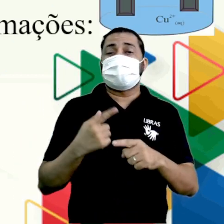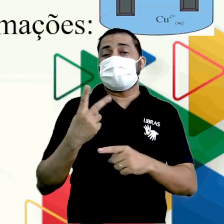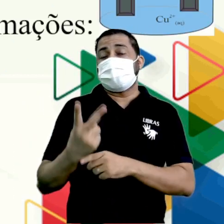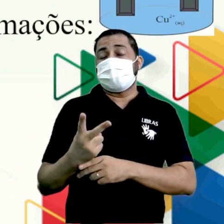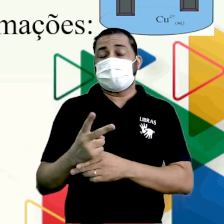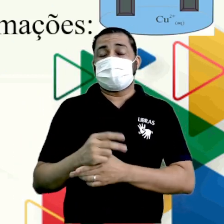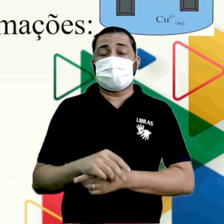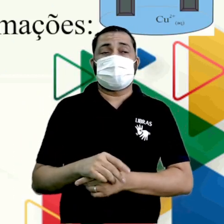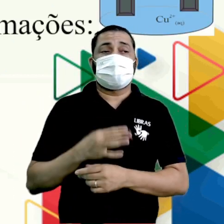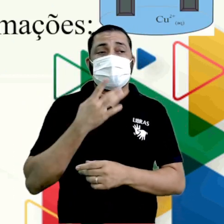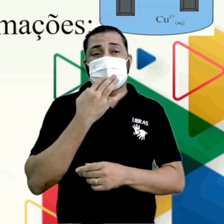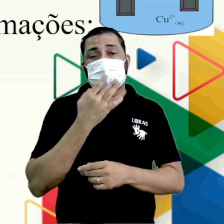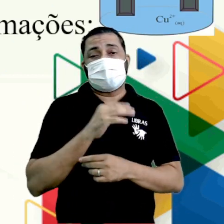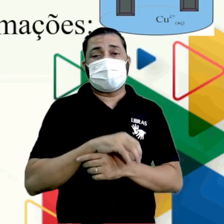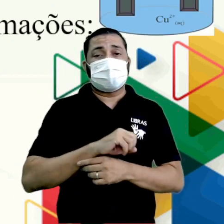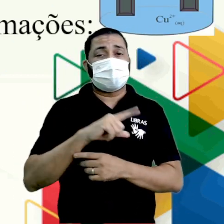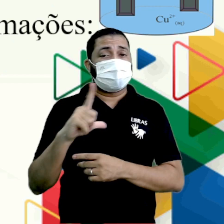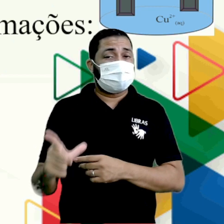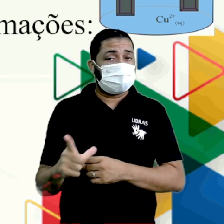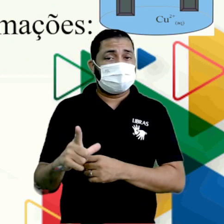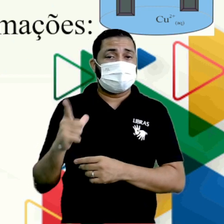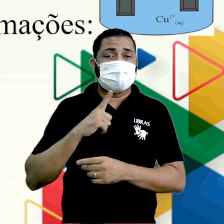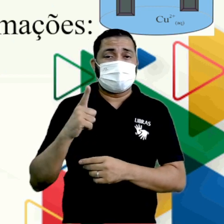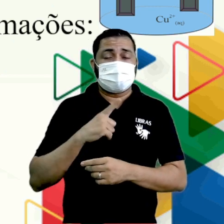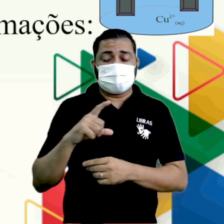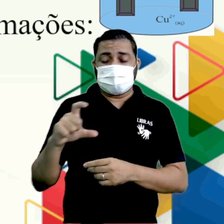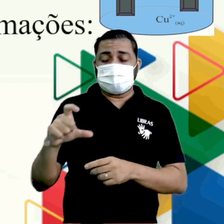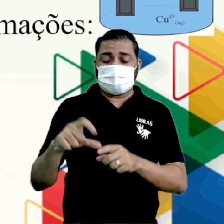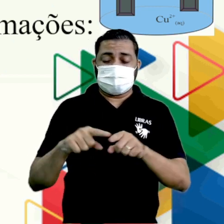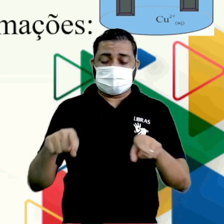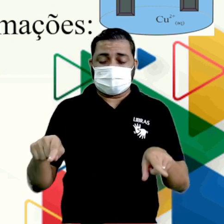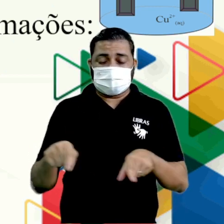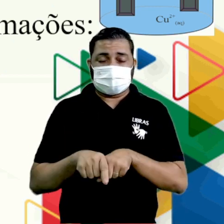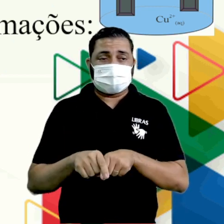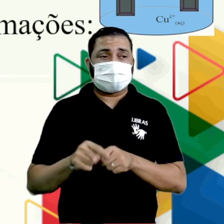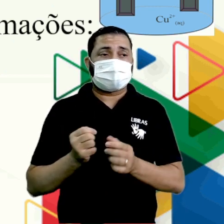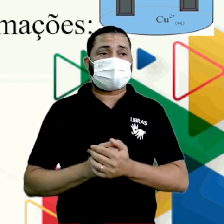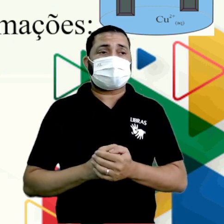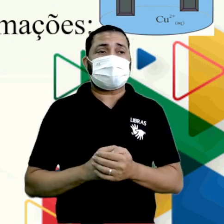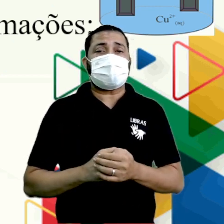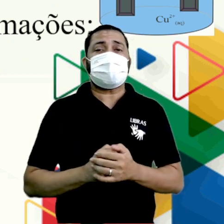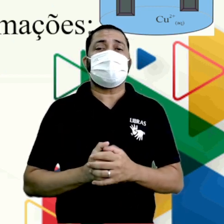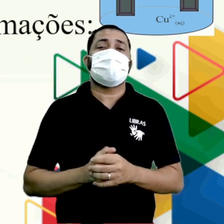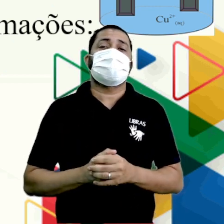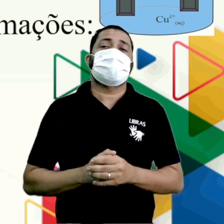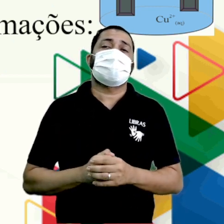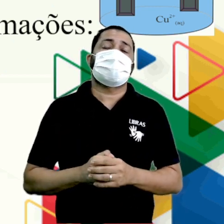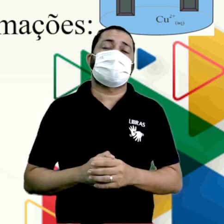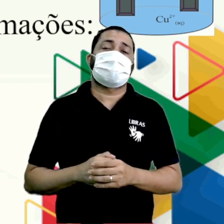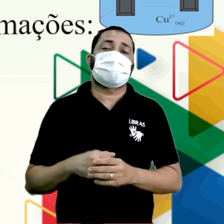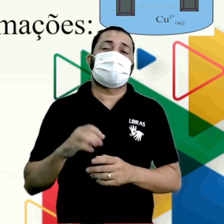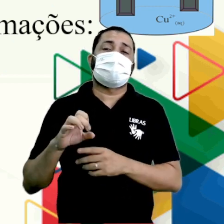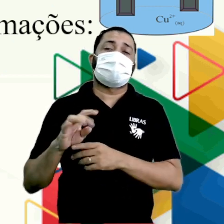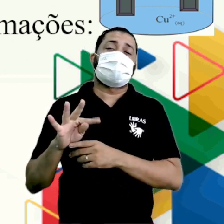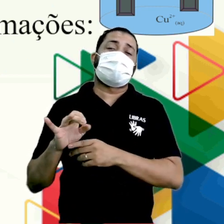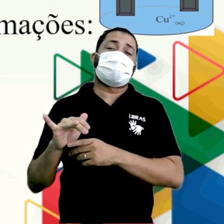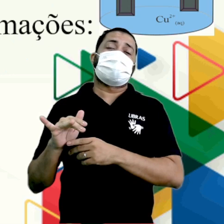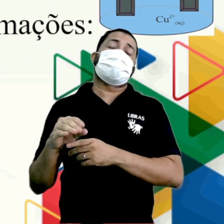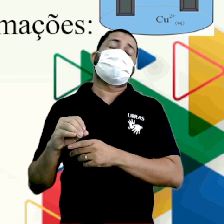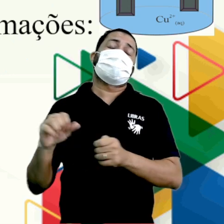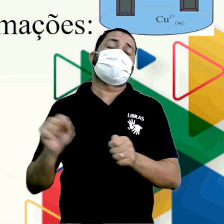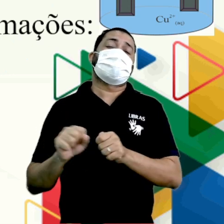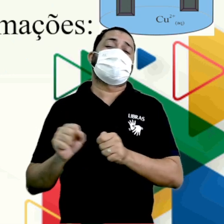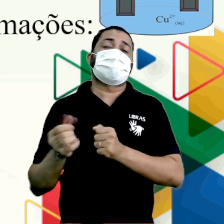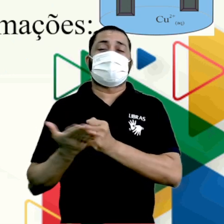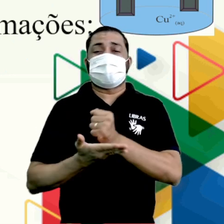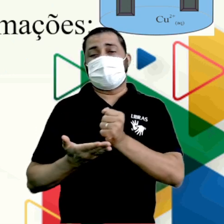azul. Então tá aí a solução. Eu tenho uma bateria gerando a descarga elétrica para fazer a eletrólise. Os eletrodos aí são feitos à base